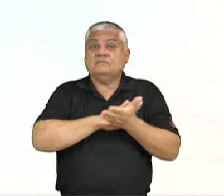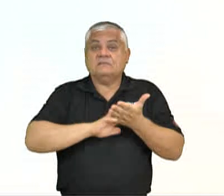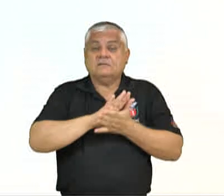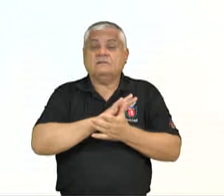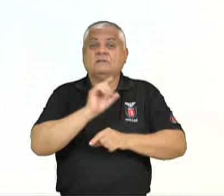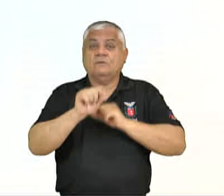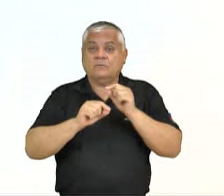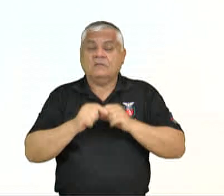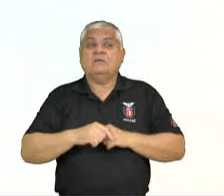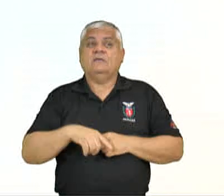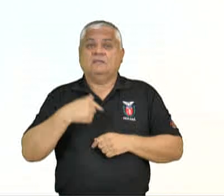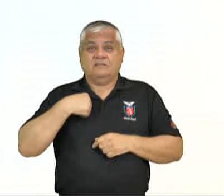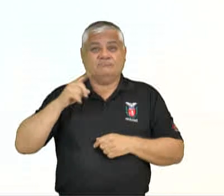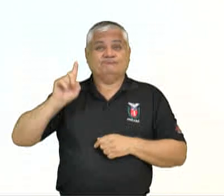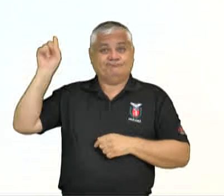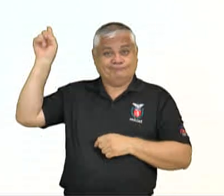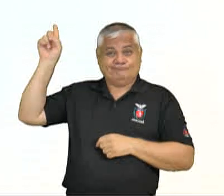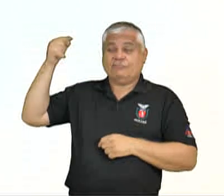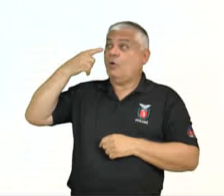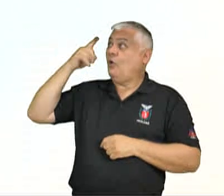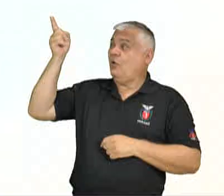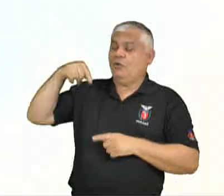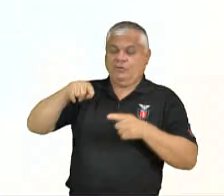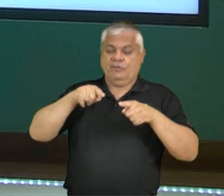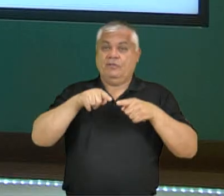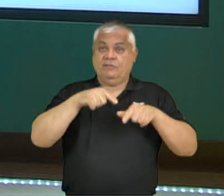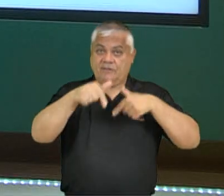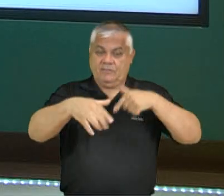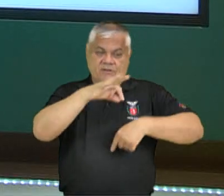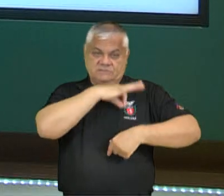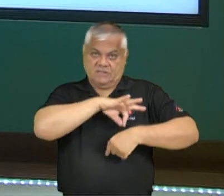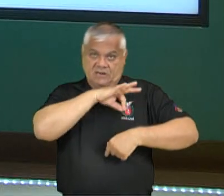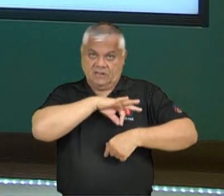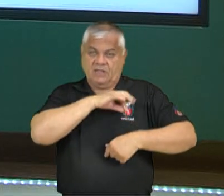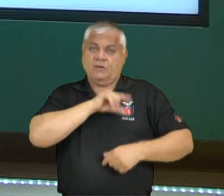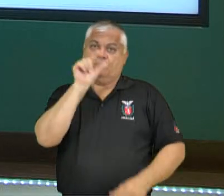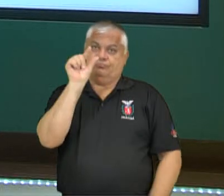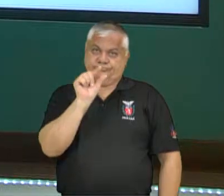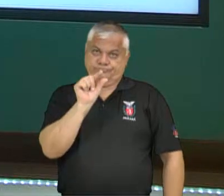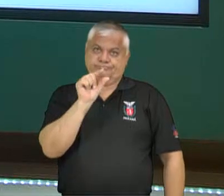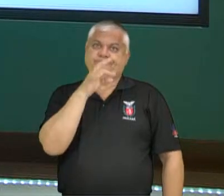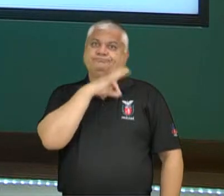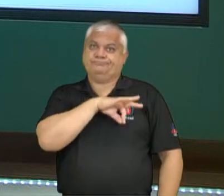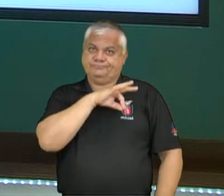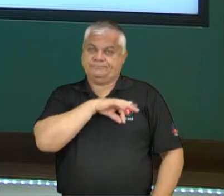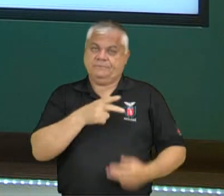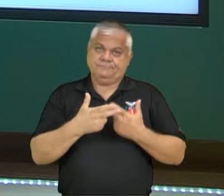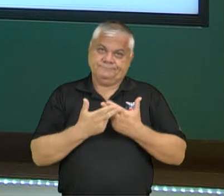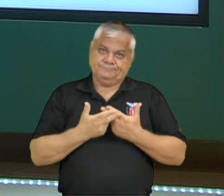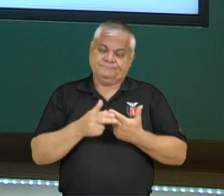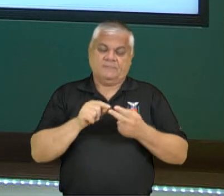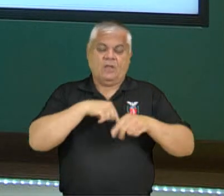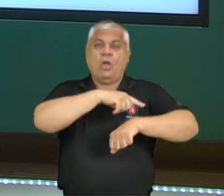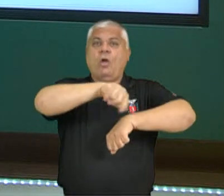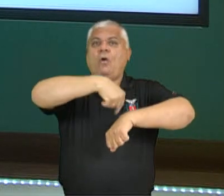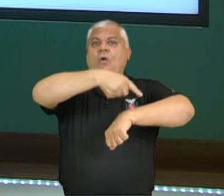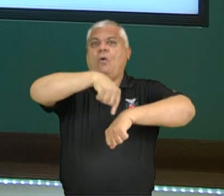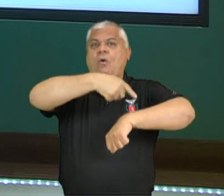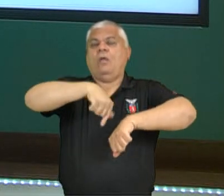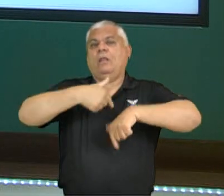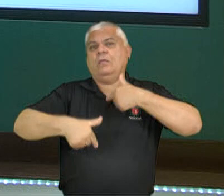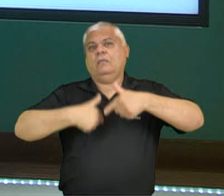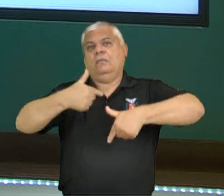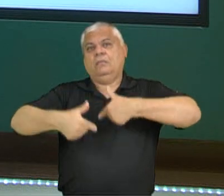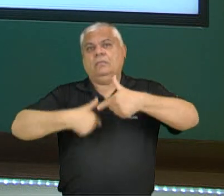ter essas condições de trabalho, né? Trabalho assalariado, baixa remuneração, jornadas de trabalho que